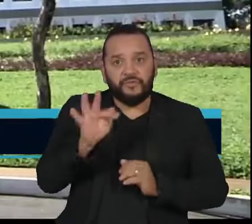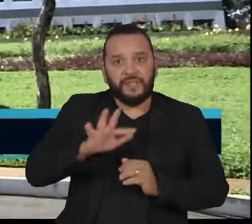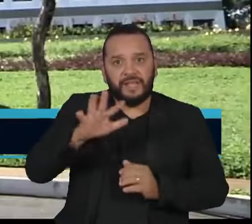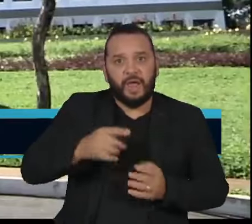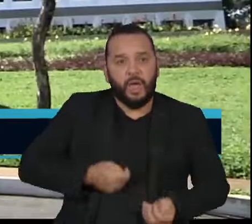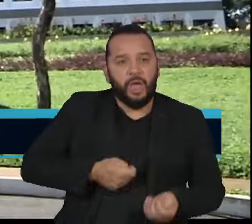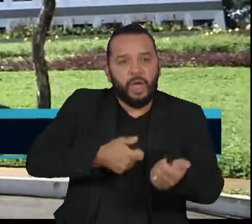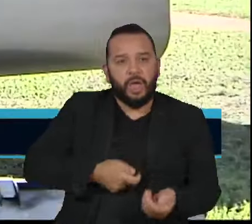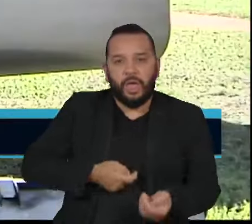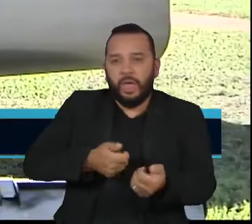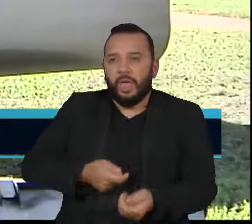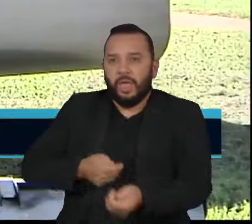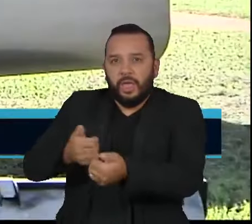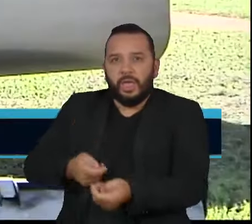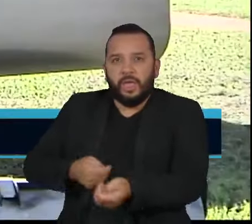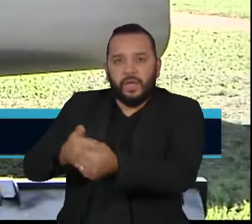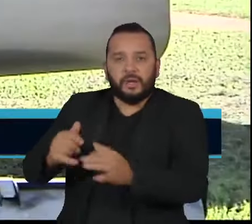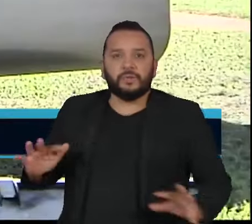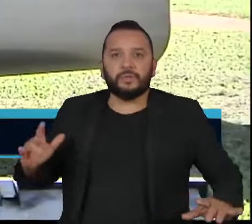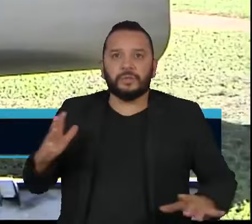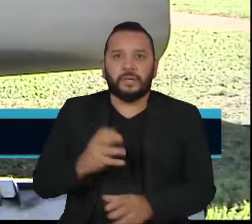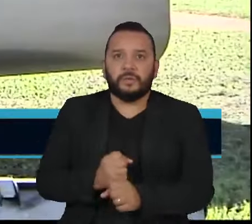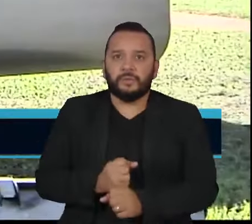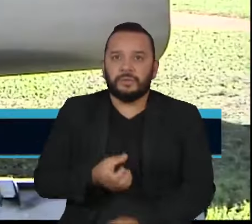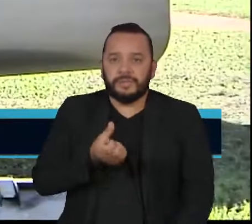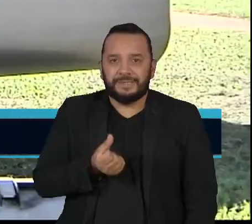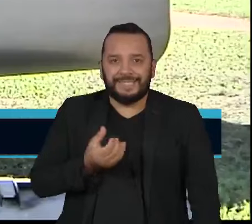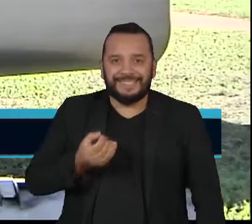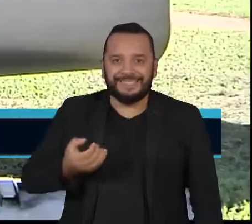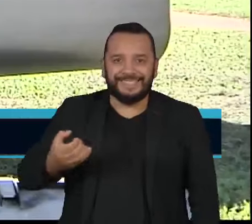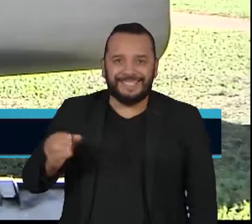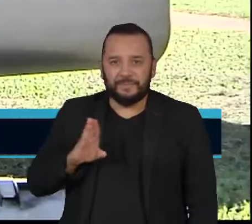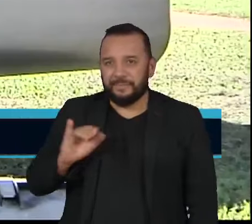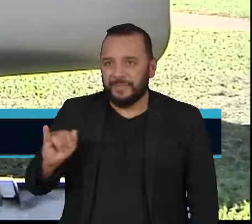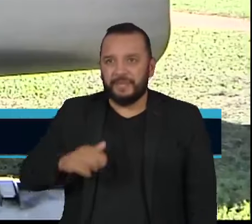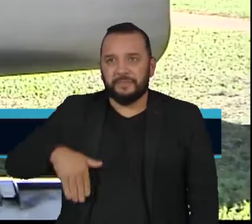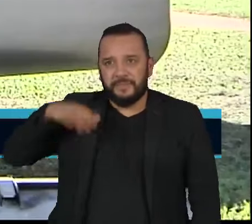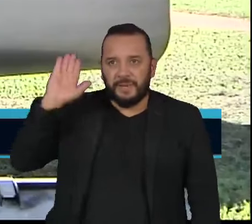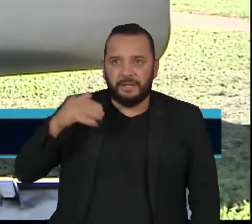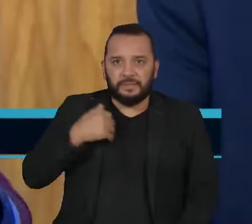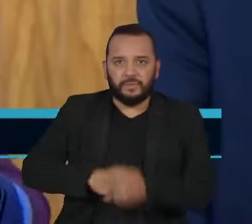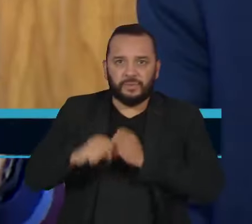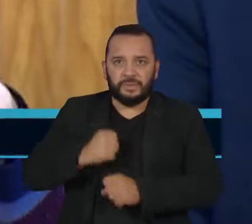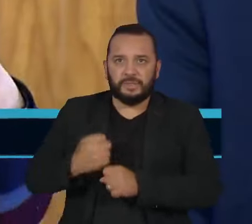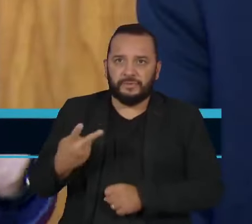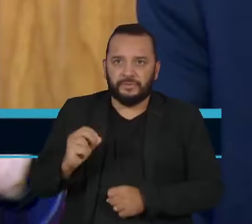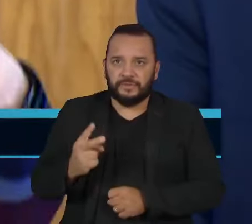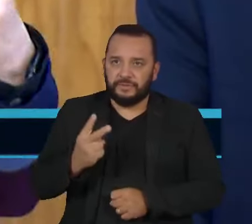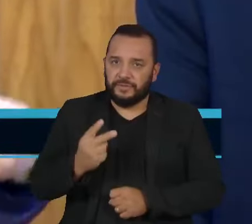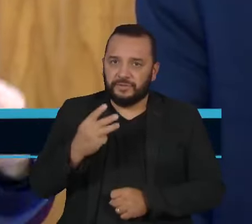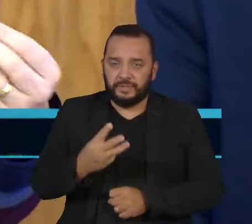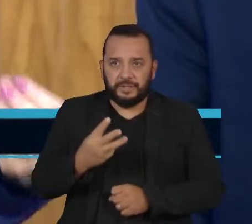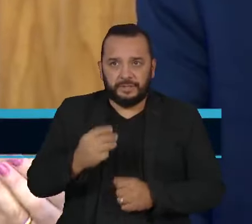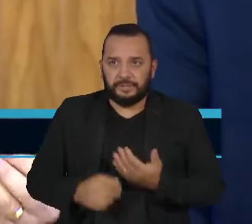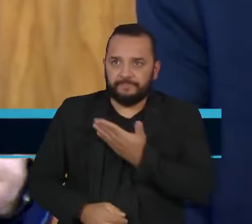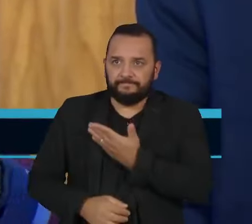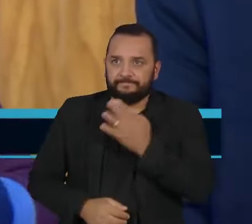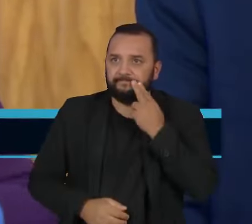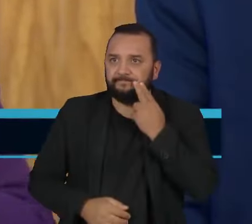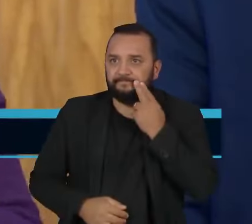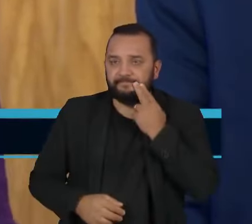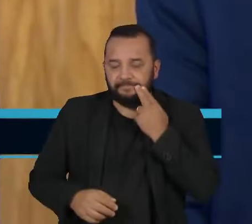de subsídios custaram mais de 600 bilhões de reais em 2023. Cifra que, segundo a ministra